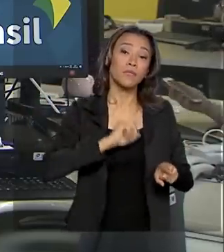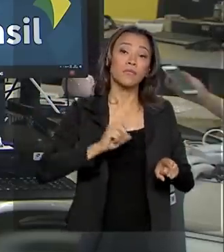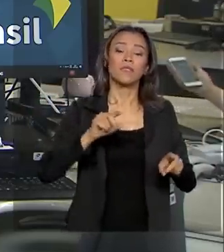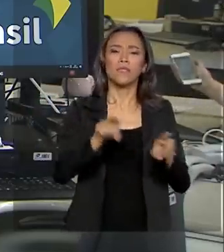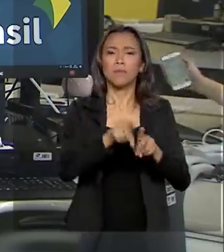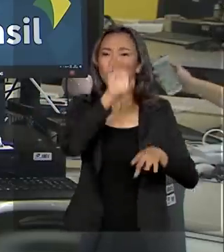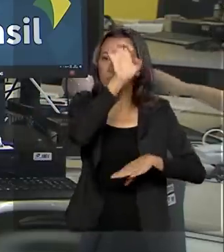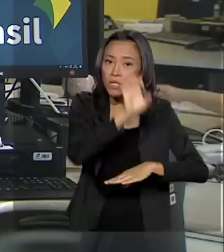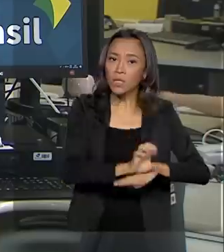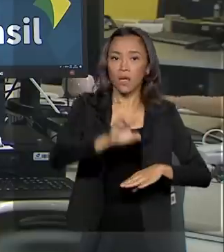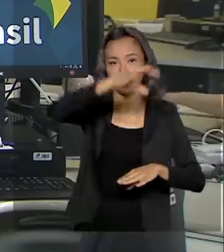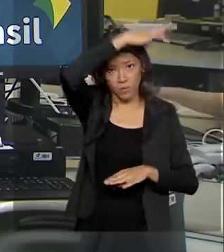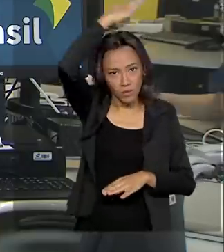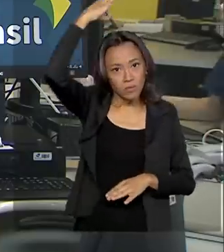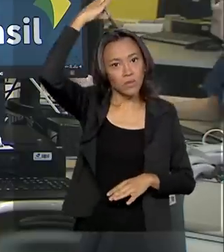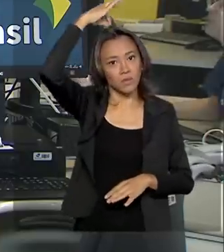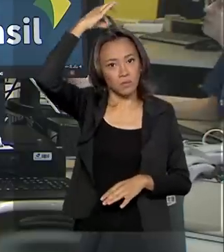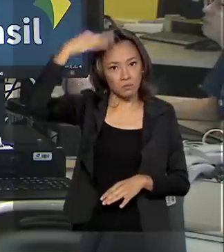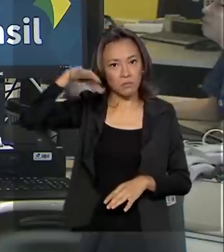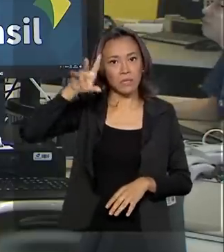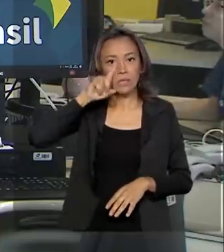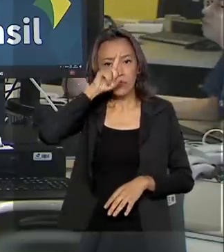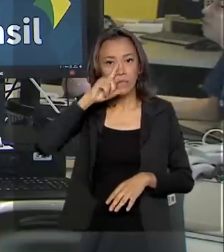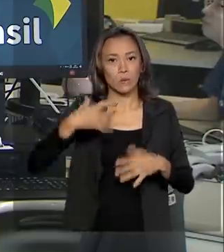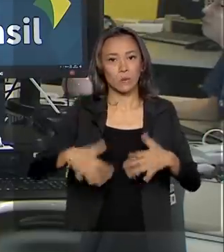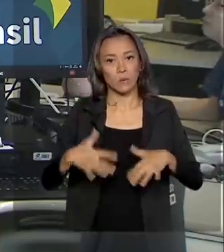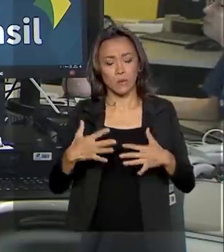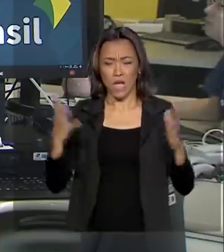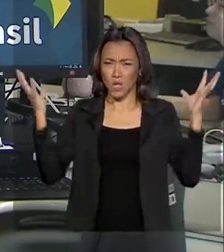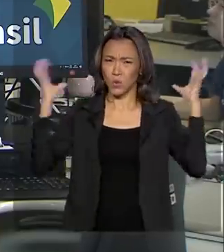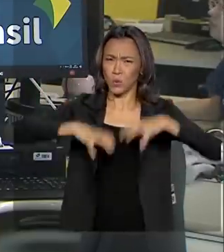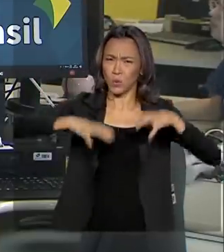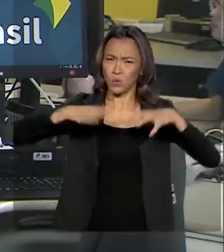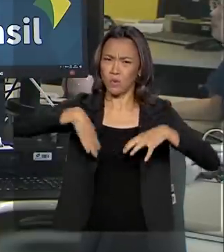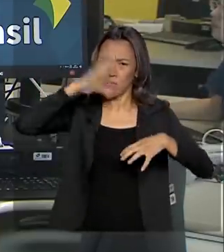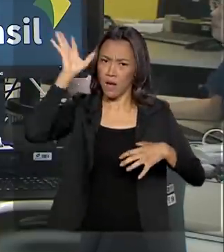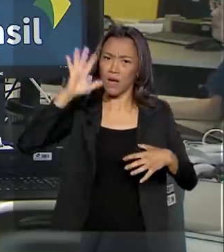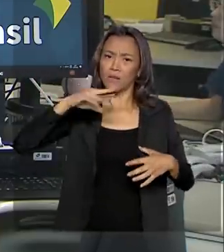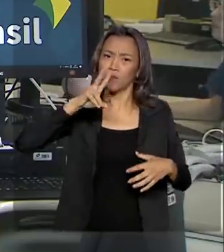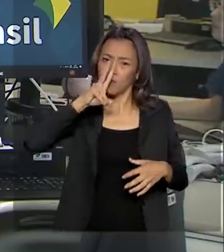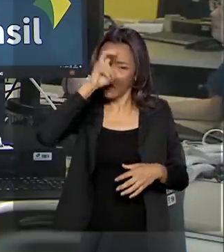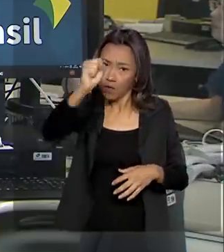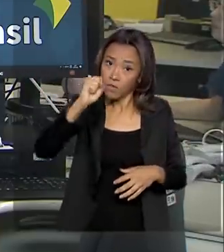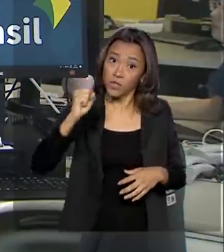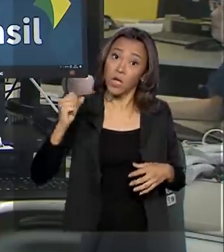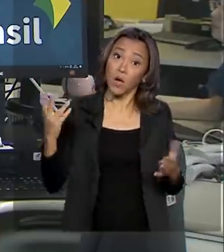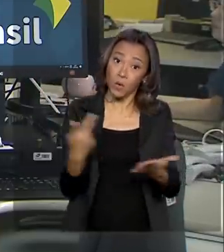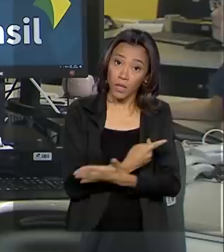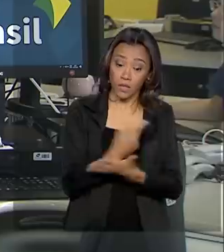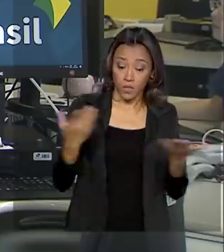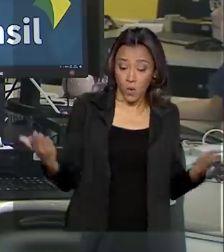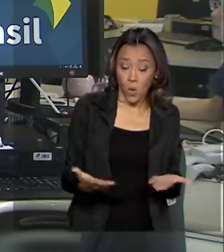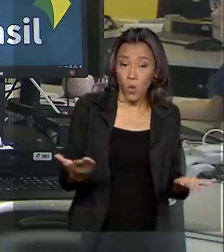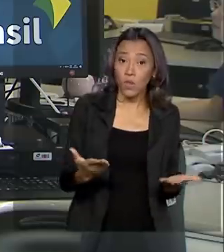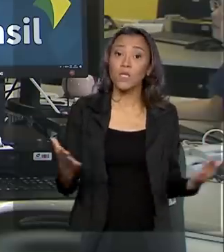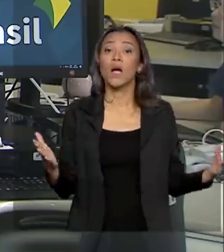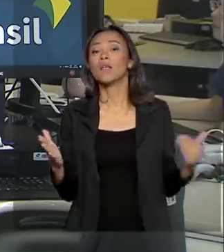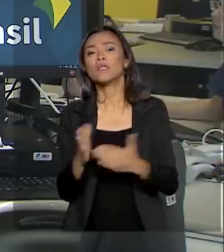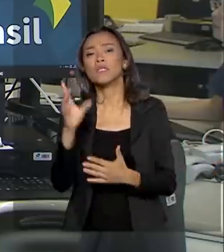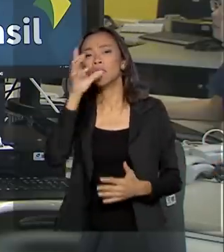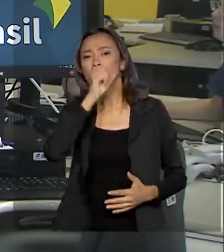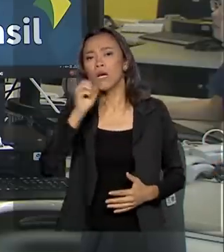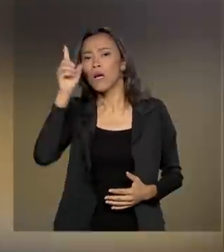do espírito santo a projeção é que as chuvas mais intensas ocorrerão entre hoje o fim de semana no espírito santo o